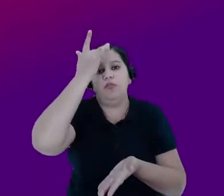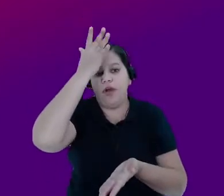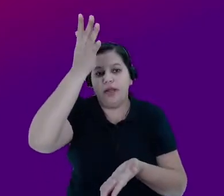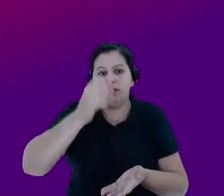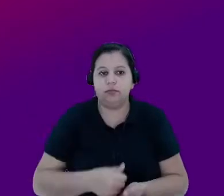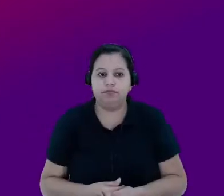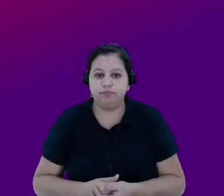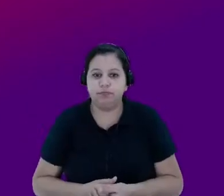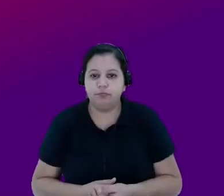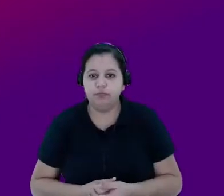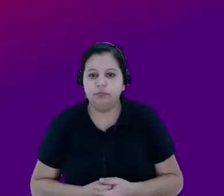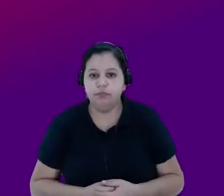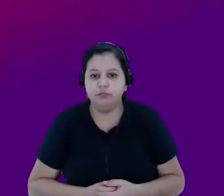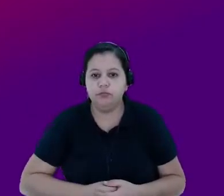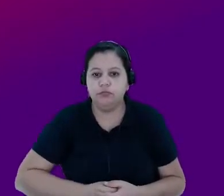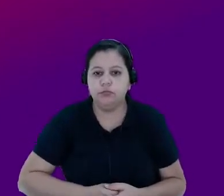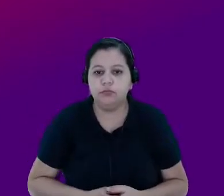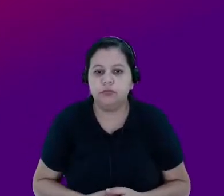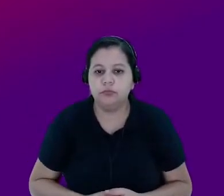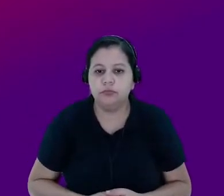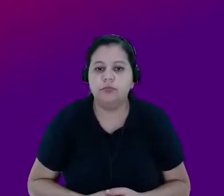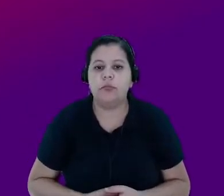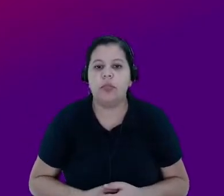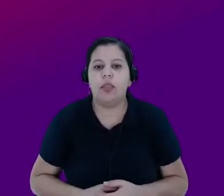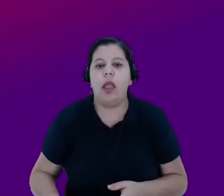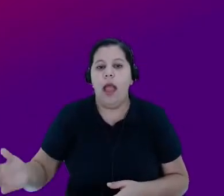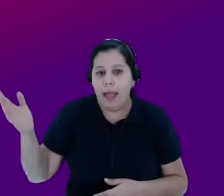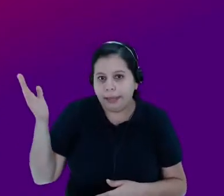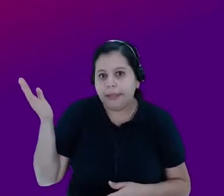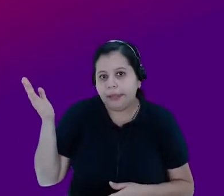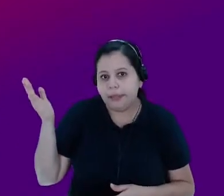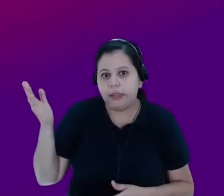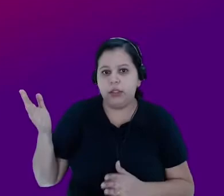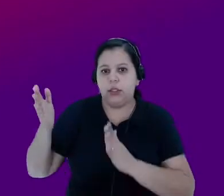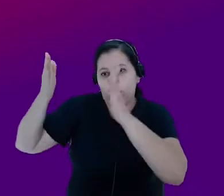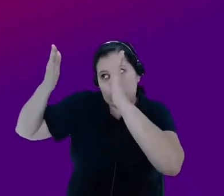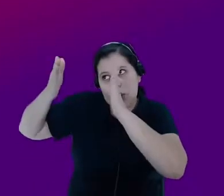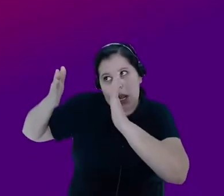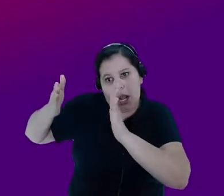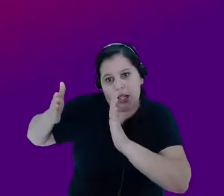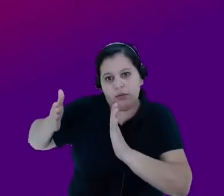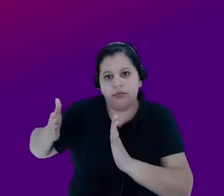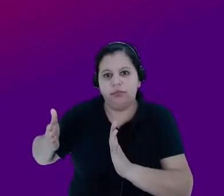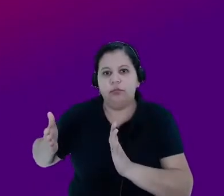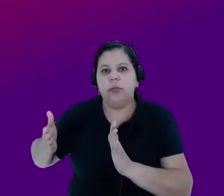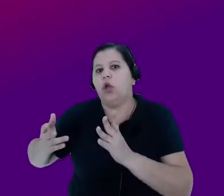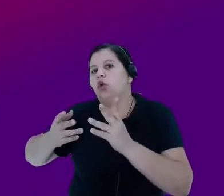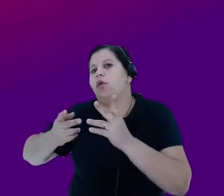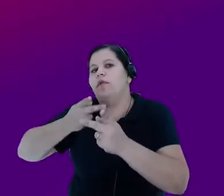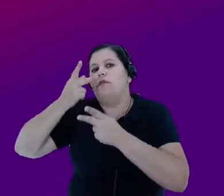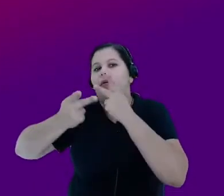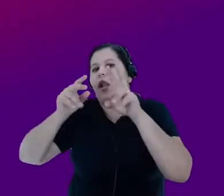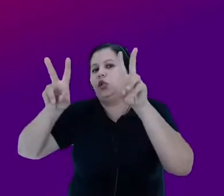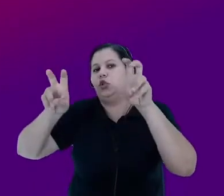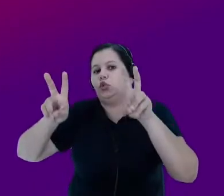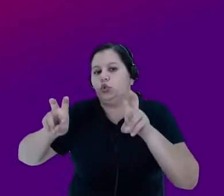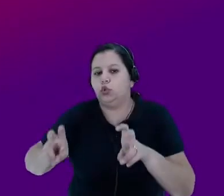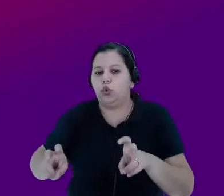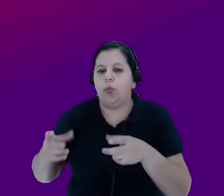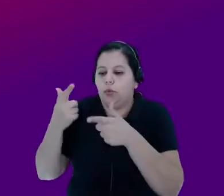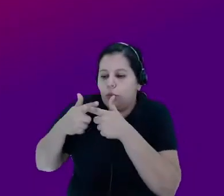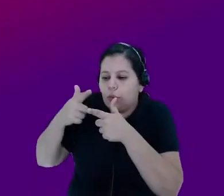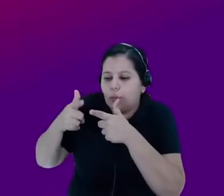esquerdo sobre os problemas, né? Vamos falar um pouco sobre as oportunidades que a pandemia